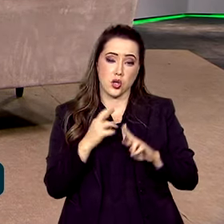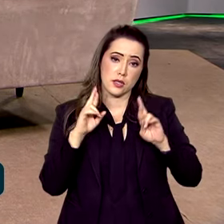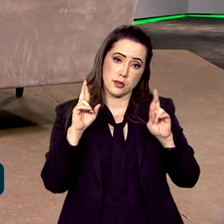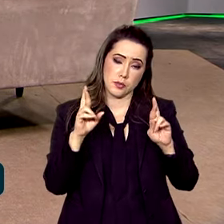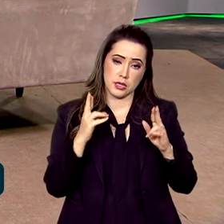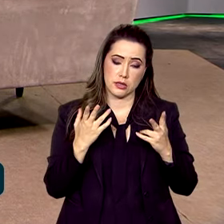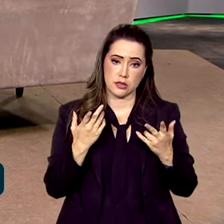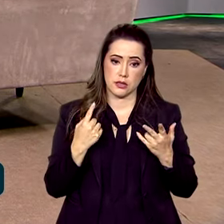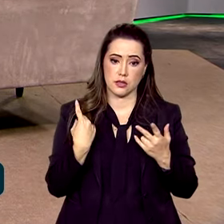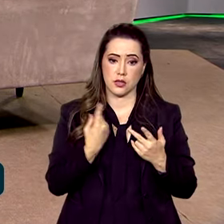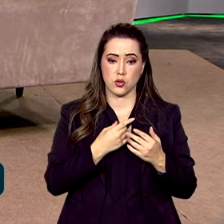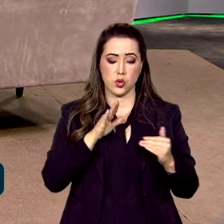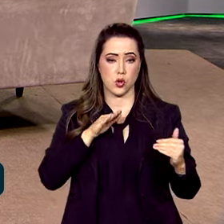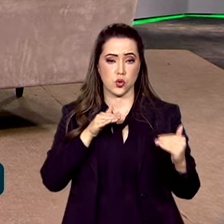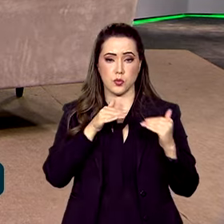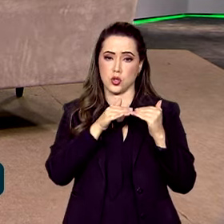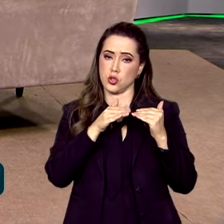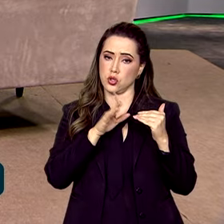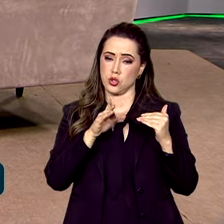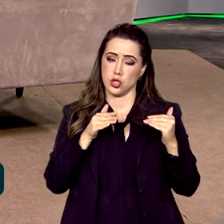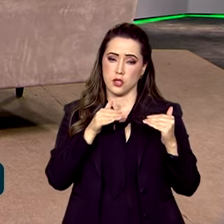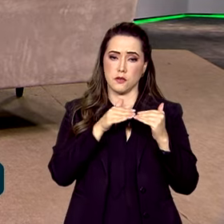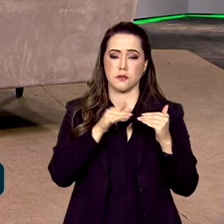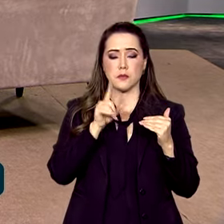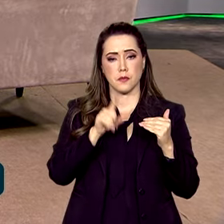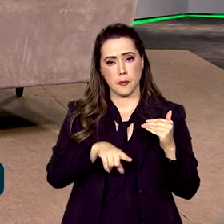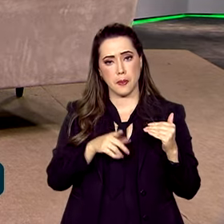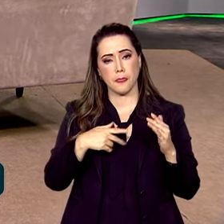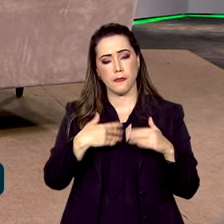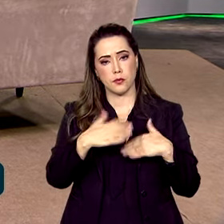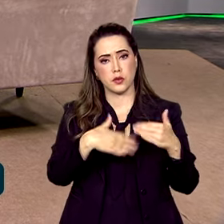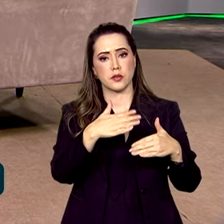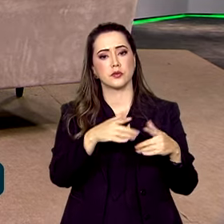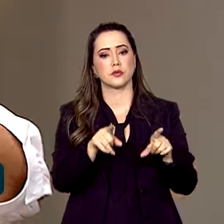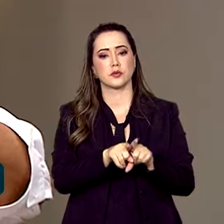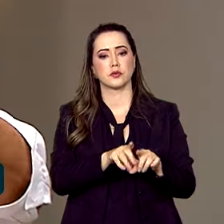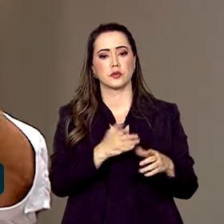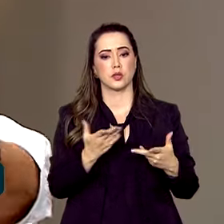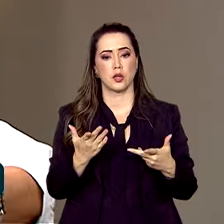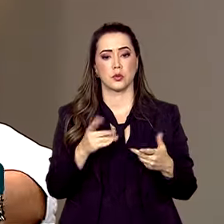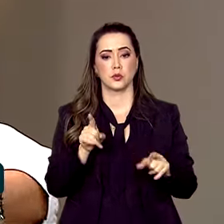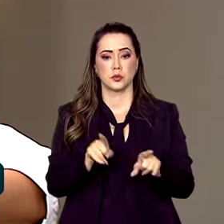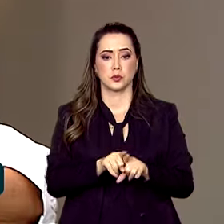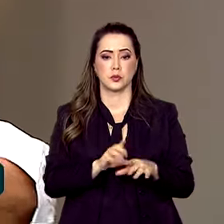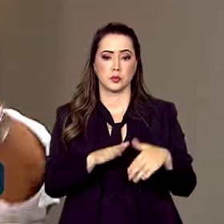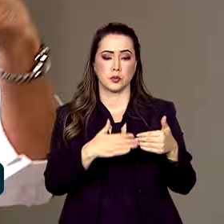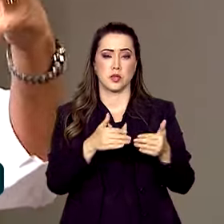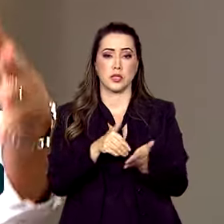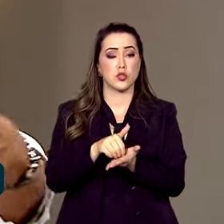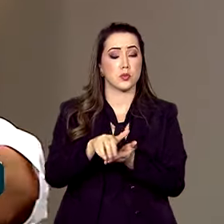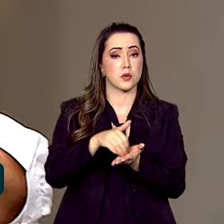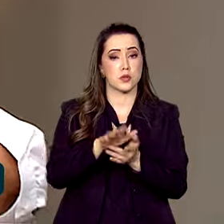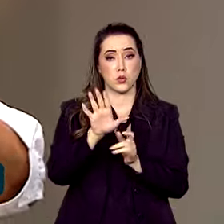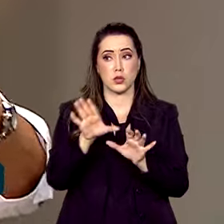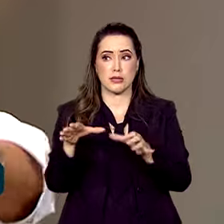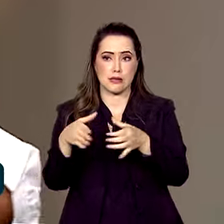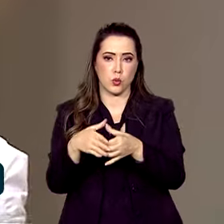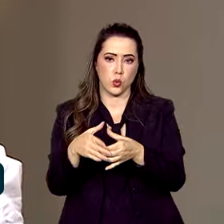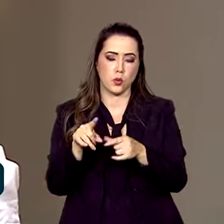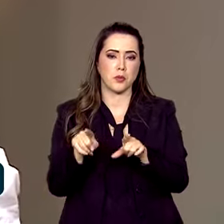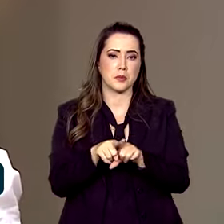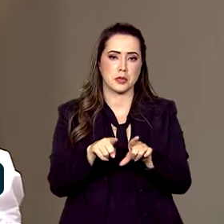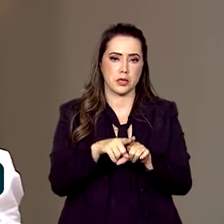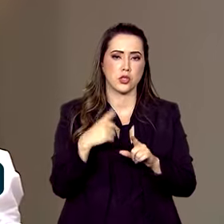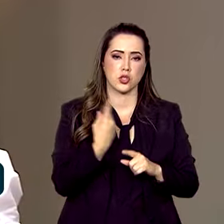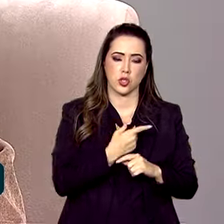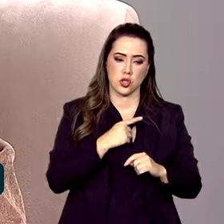não, é a nossa diretriz, né, não só no processo da retirada desses invasores, mas que a gente tenha